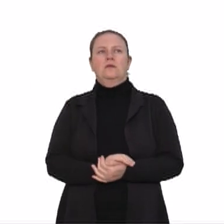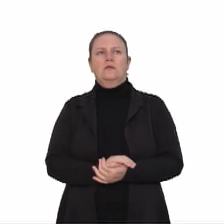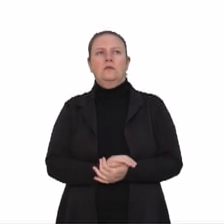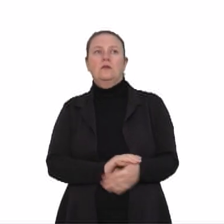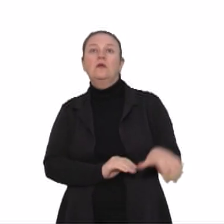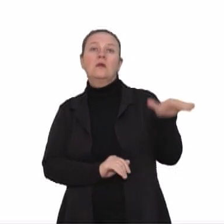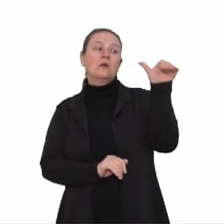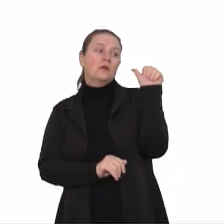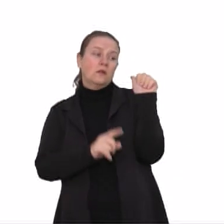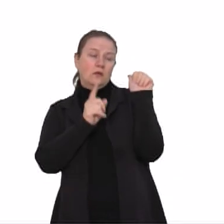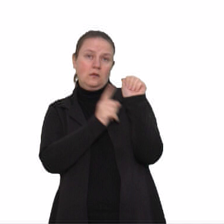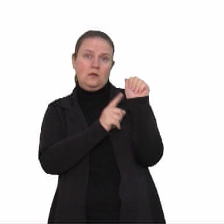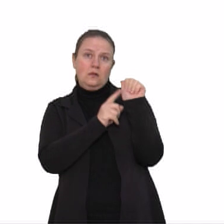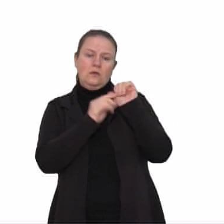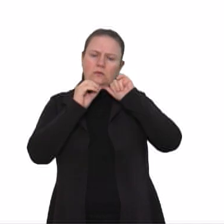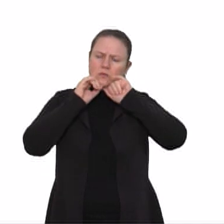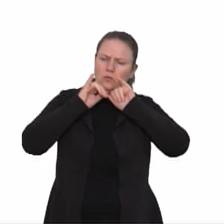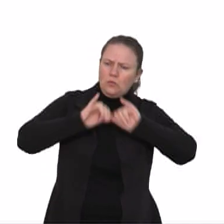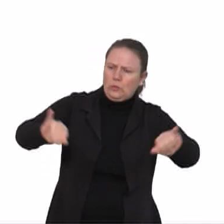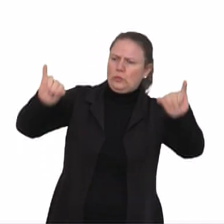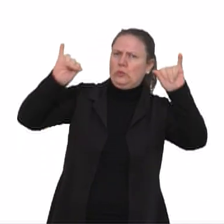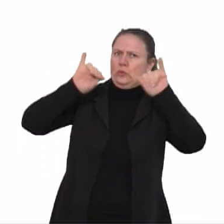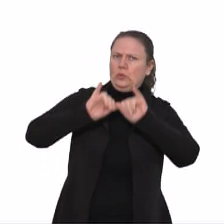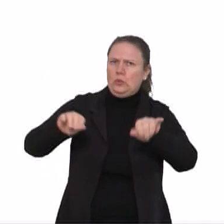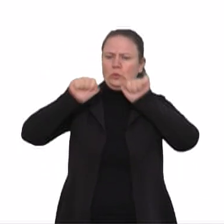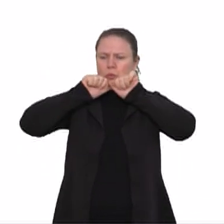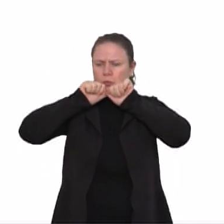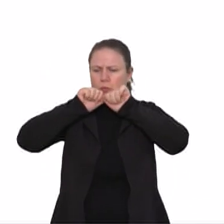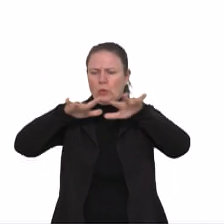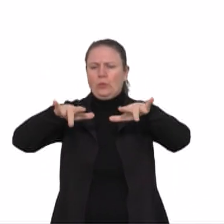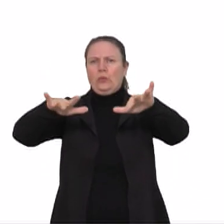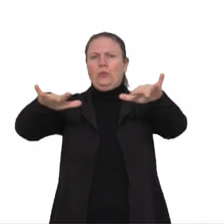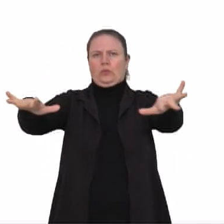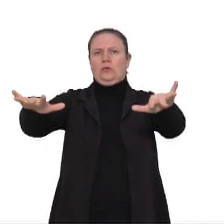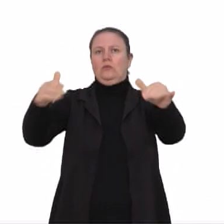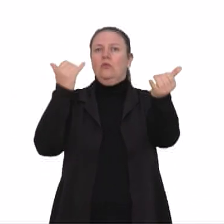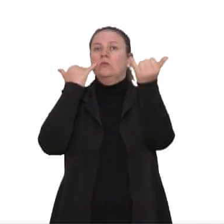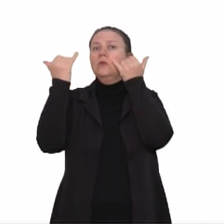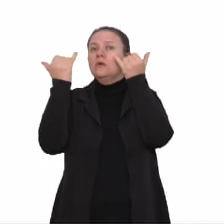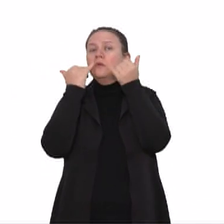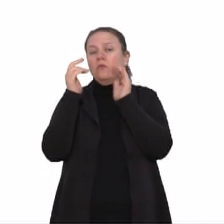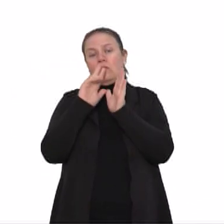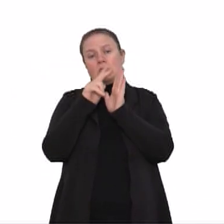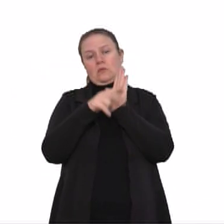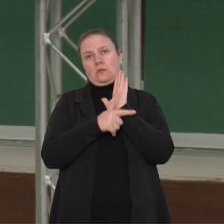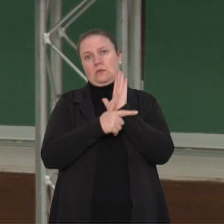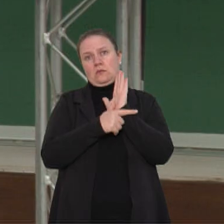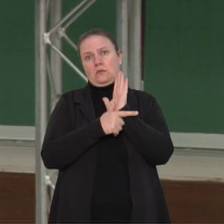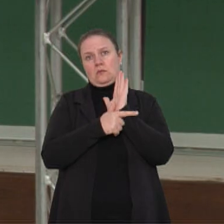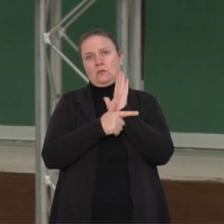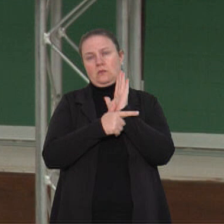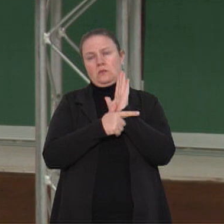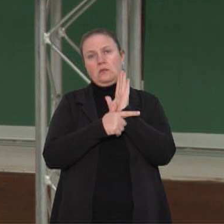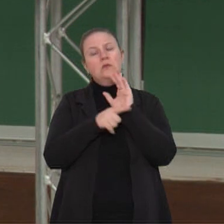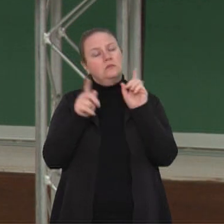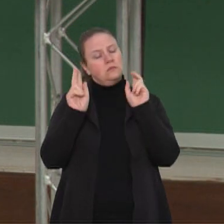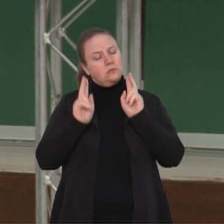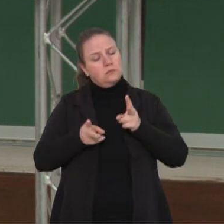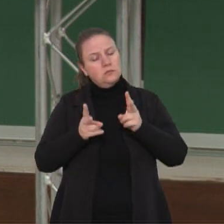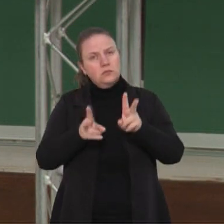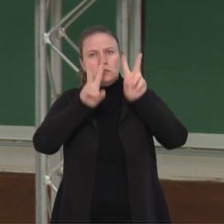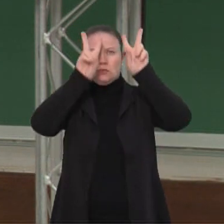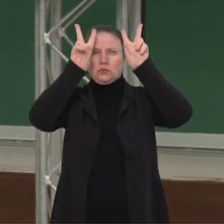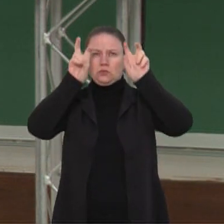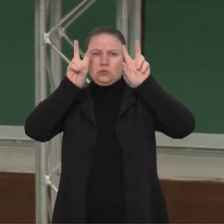nome diz, é divulgar uma informação, tá? E como informação a gente trabalha sempre com